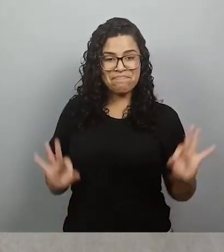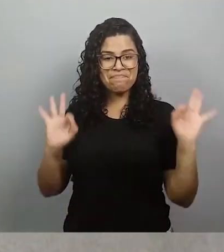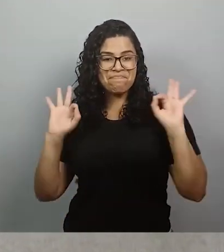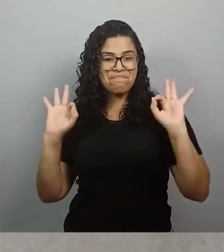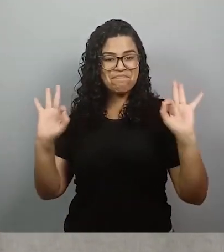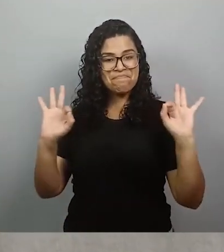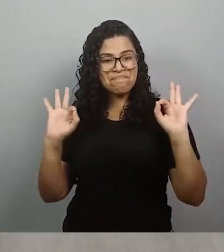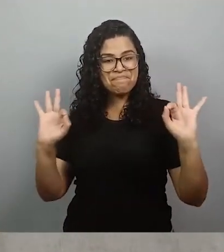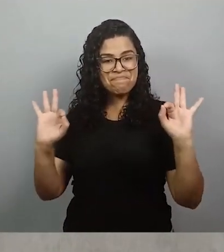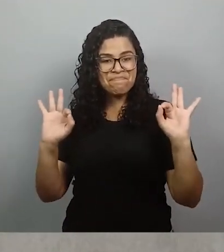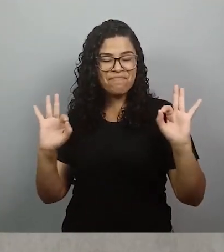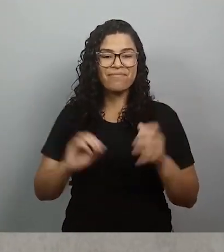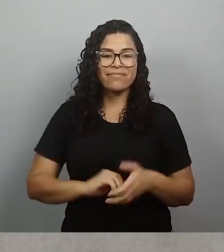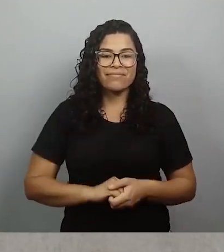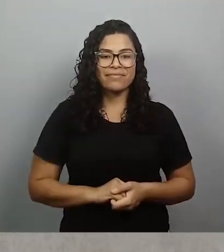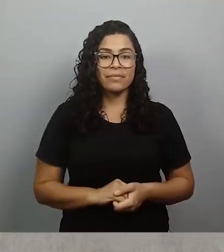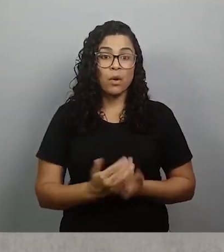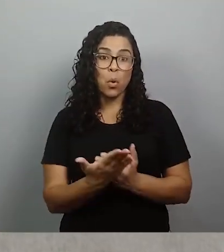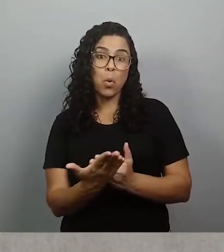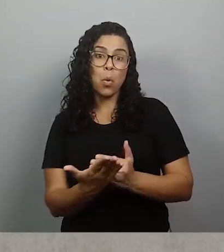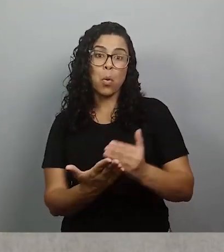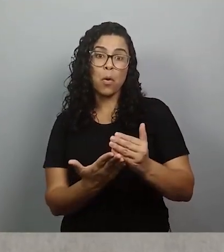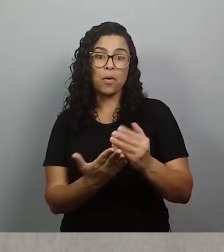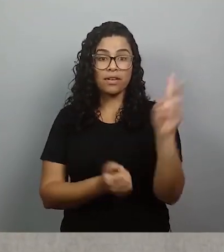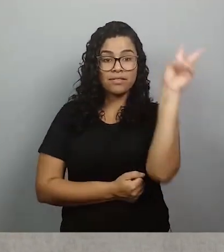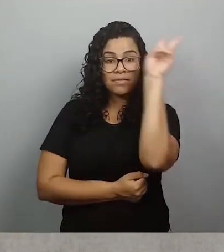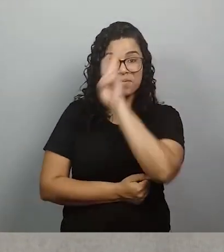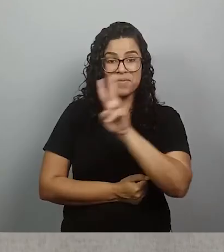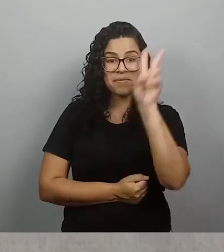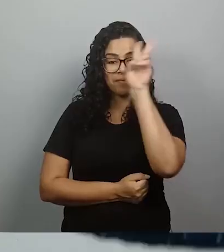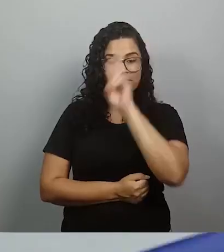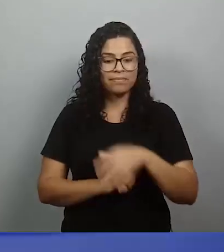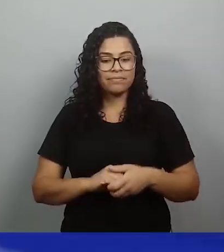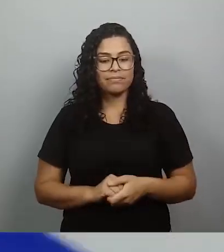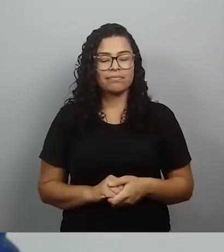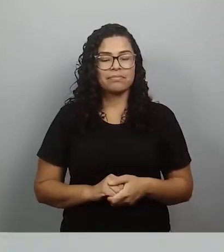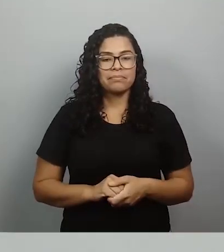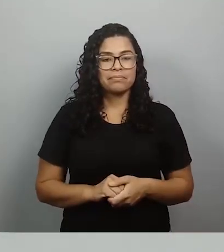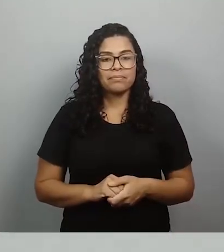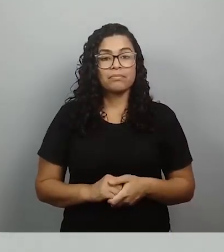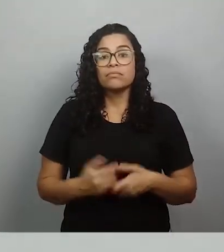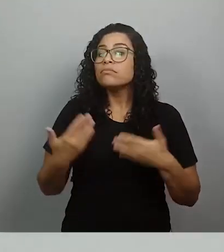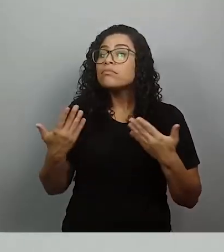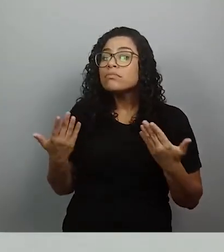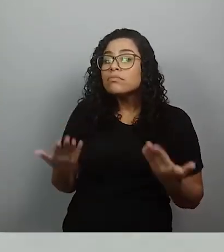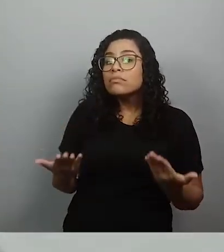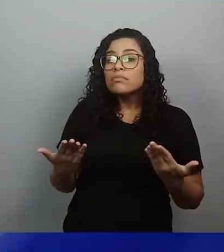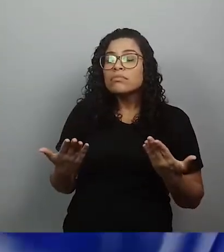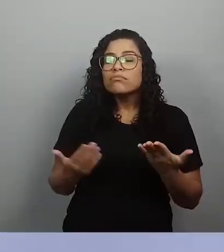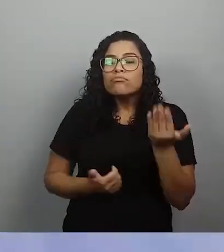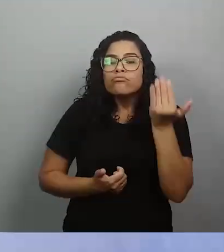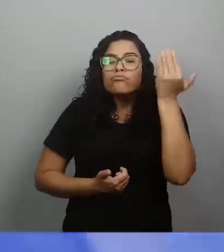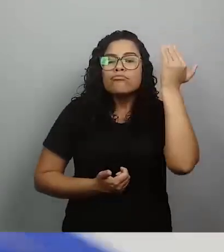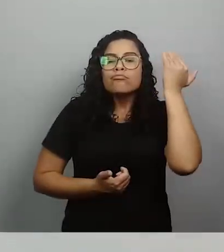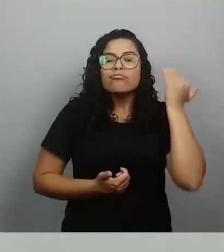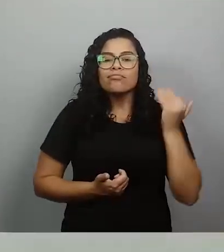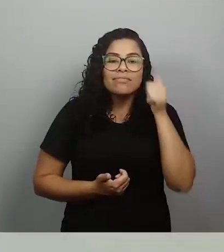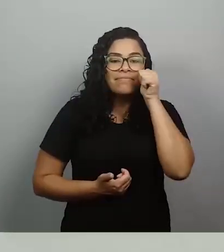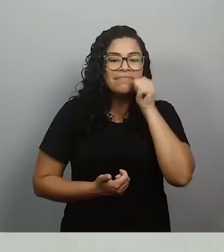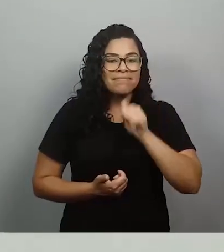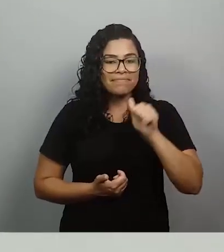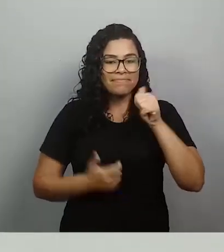Fresca. Vamos lá começar essa história. Era uma vez uma princesa